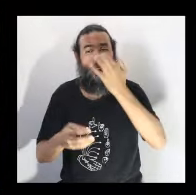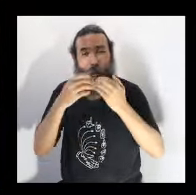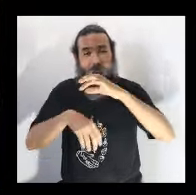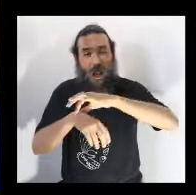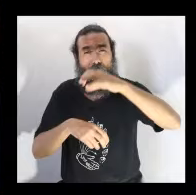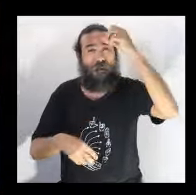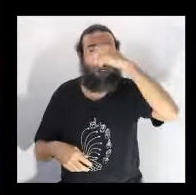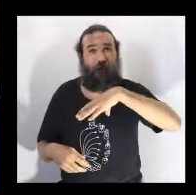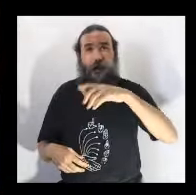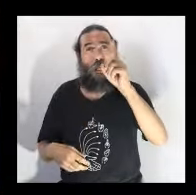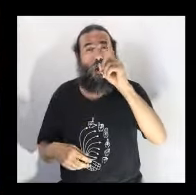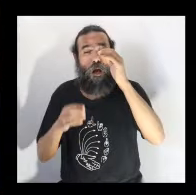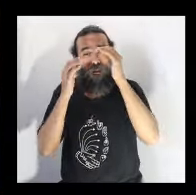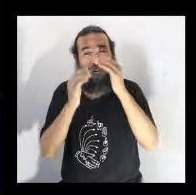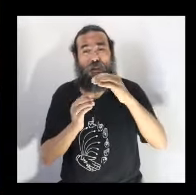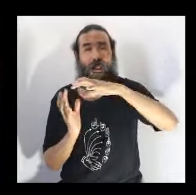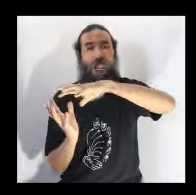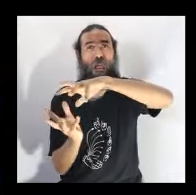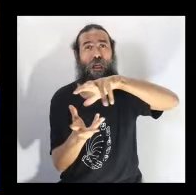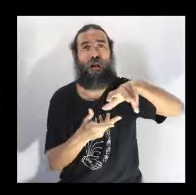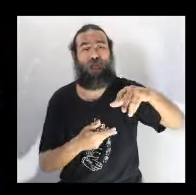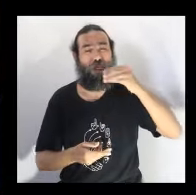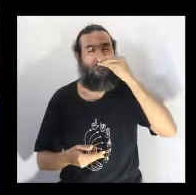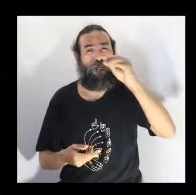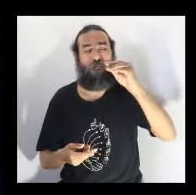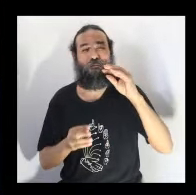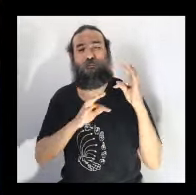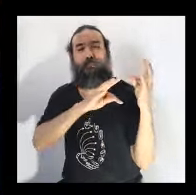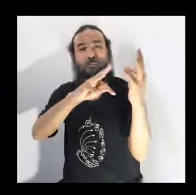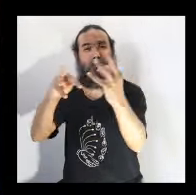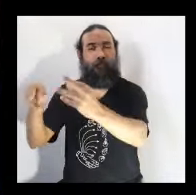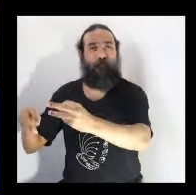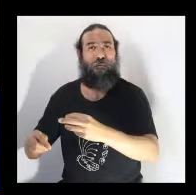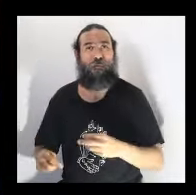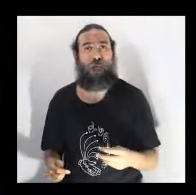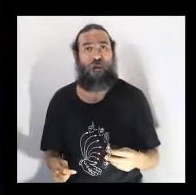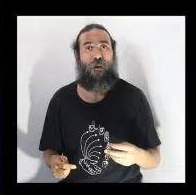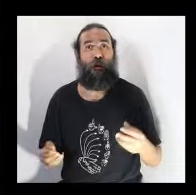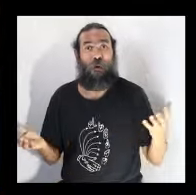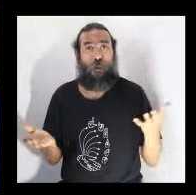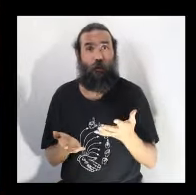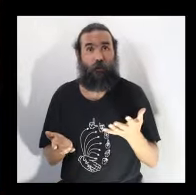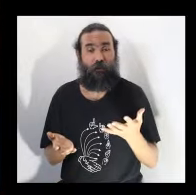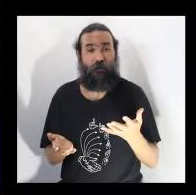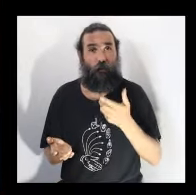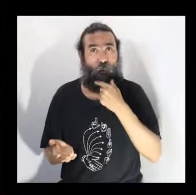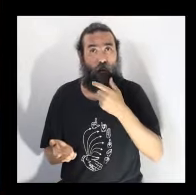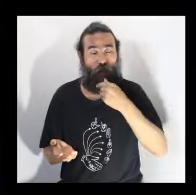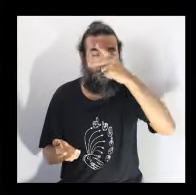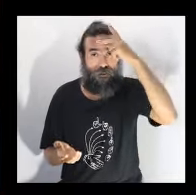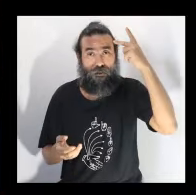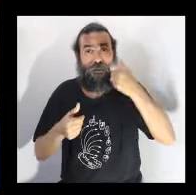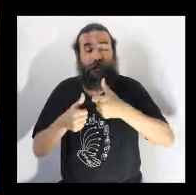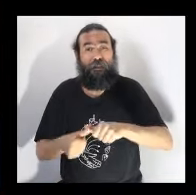vampiros reais não temos respeito a terra né o espírito é mais bom então já dependendo